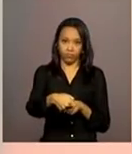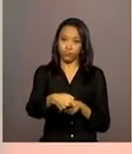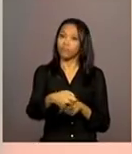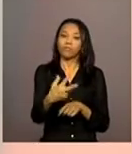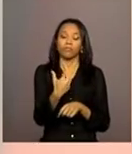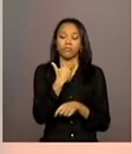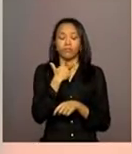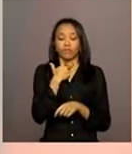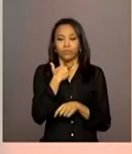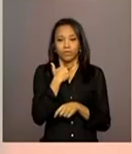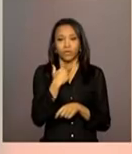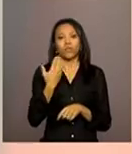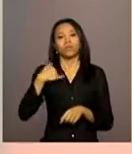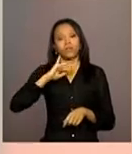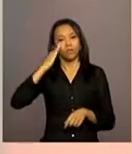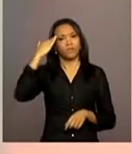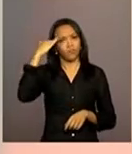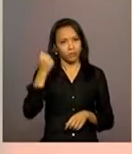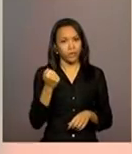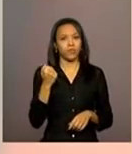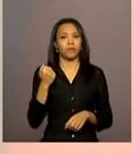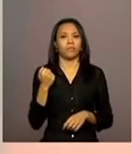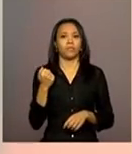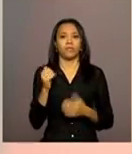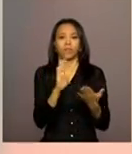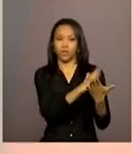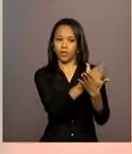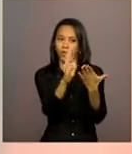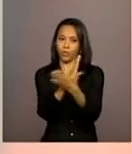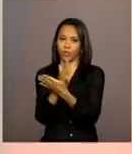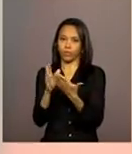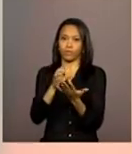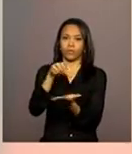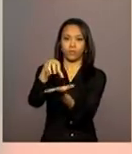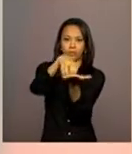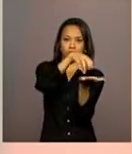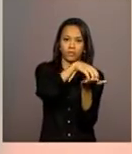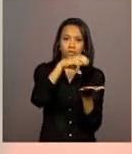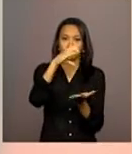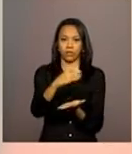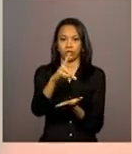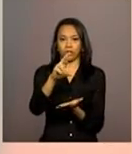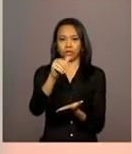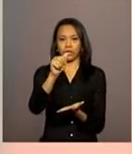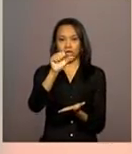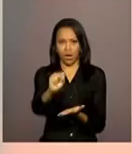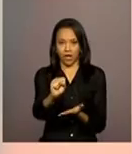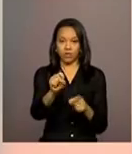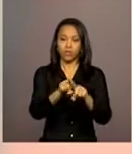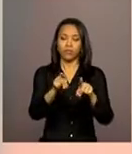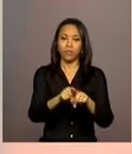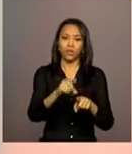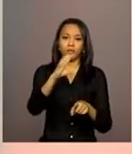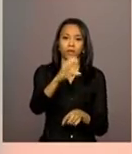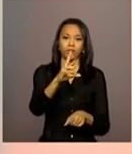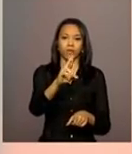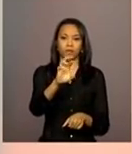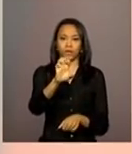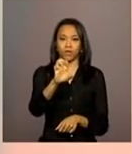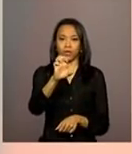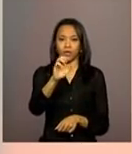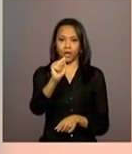a gente sabe condições que alguns Cis e alguns creias a sua equipe recebeu